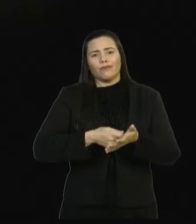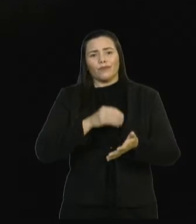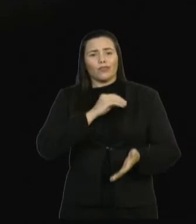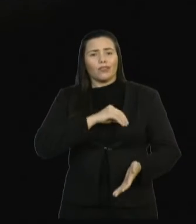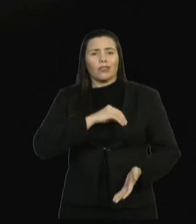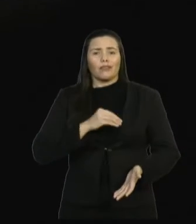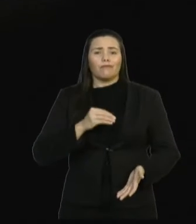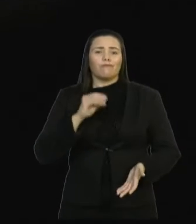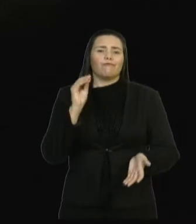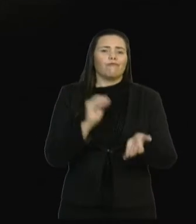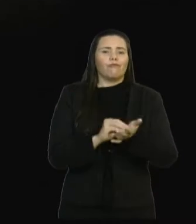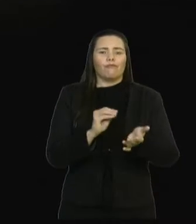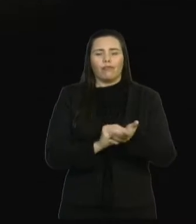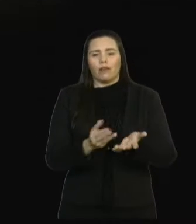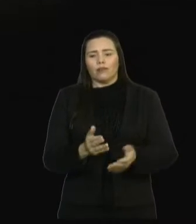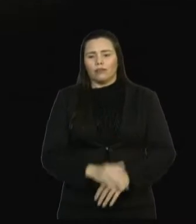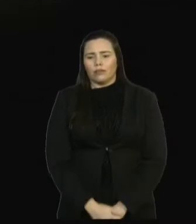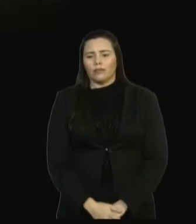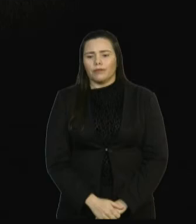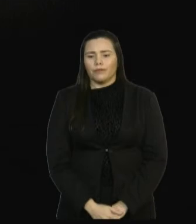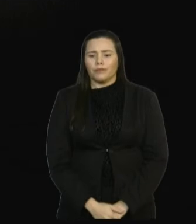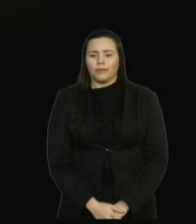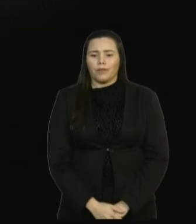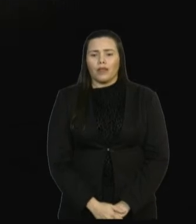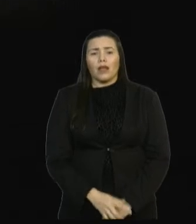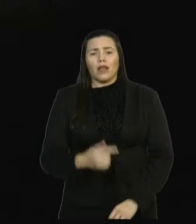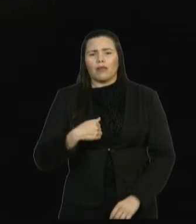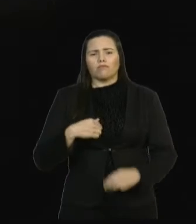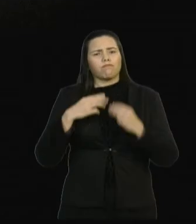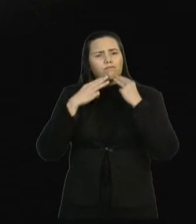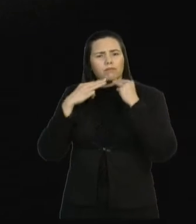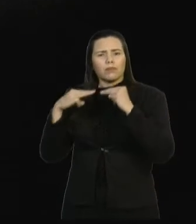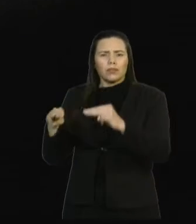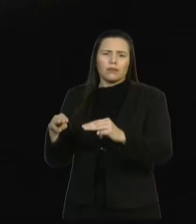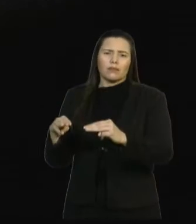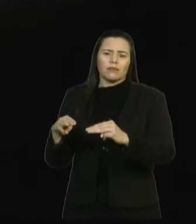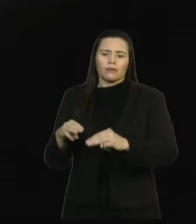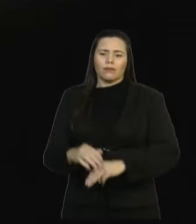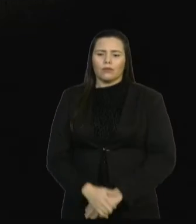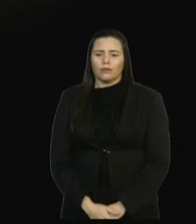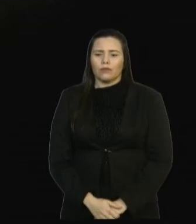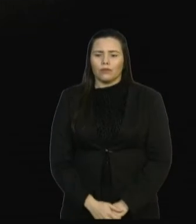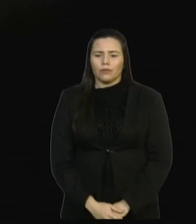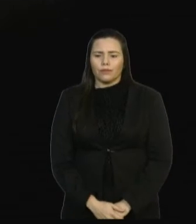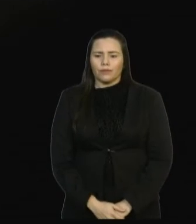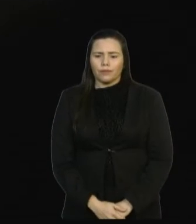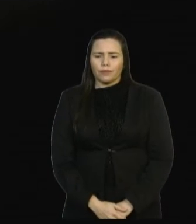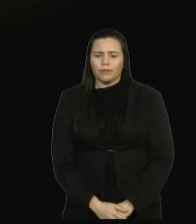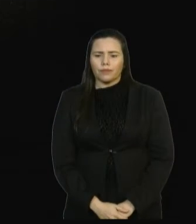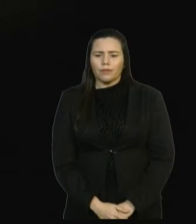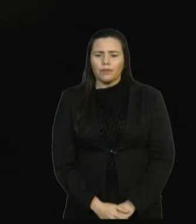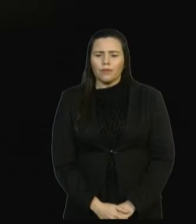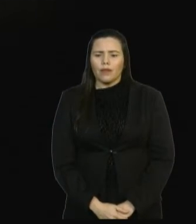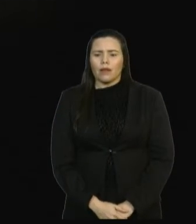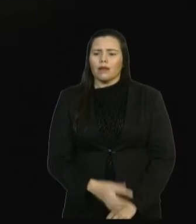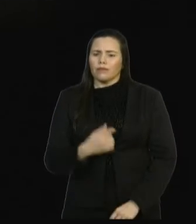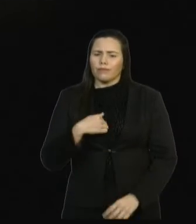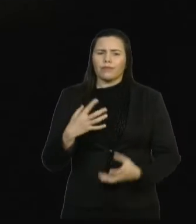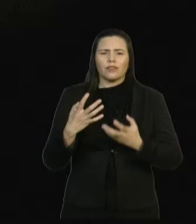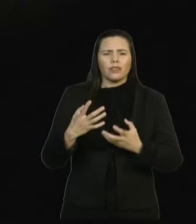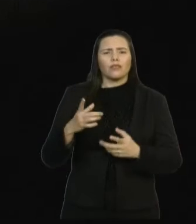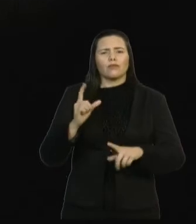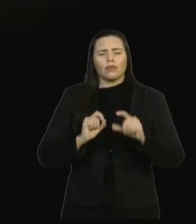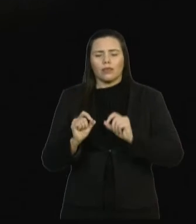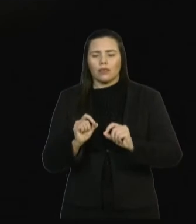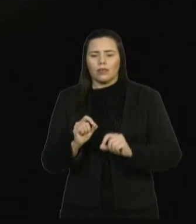fiz verbalmente a ele por telefonema, por mensagens também que nós nos trocamos em relação a isso, tomar atitudes e